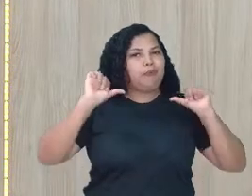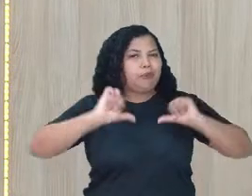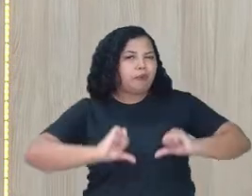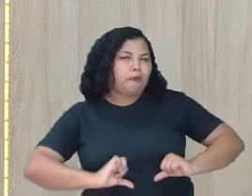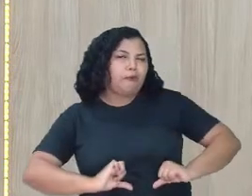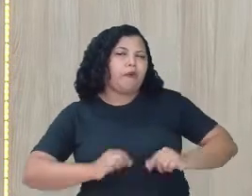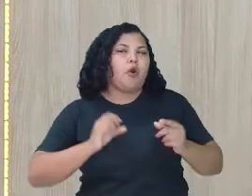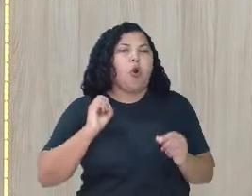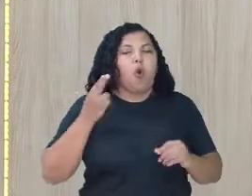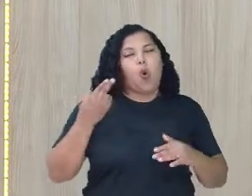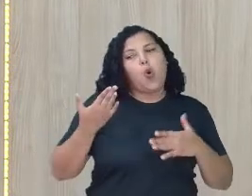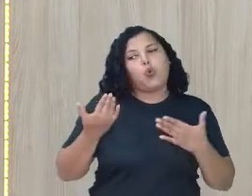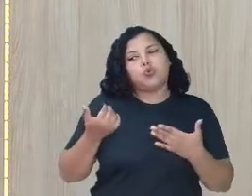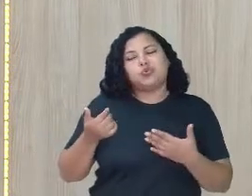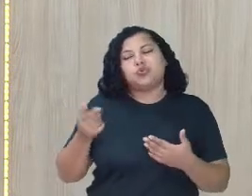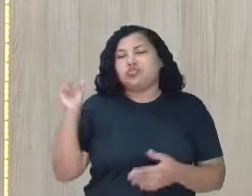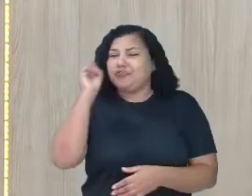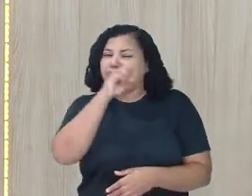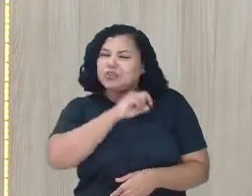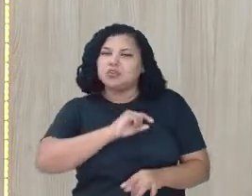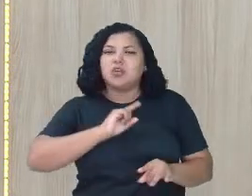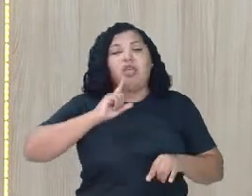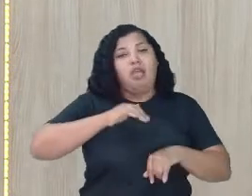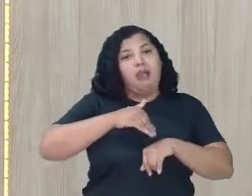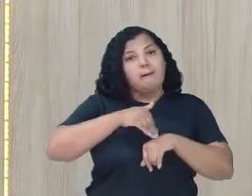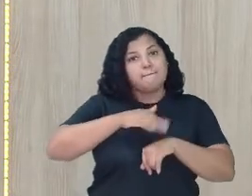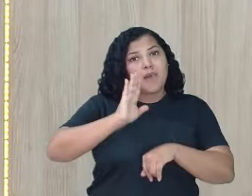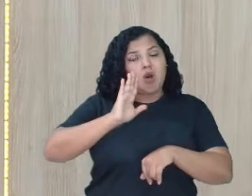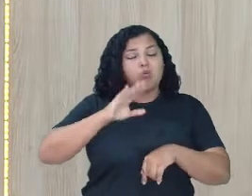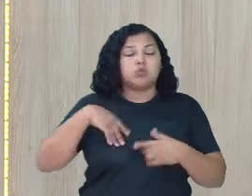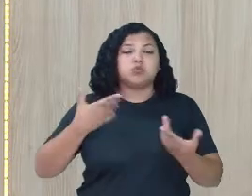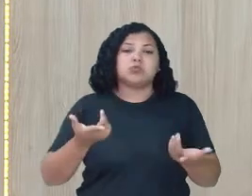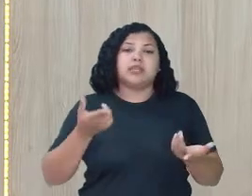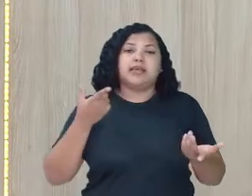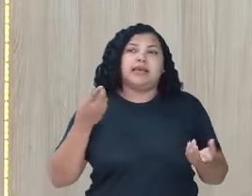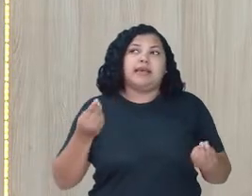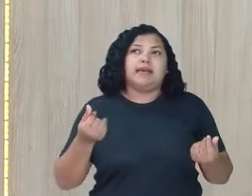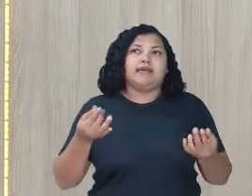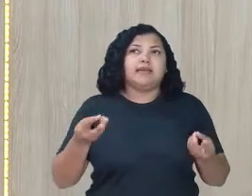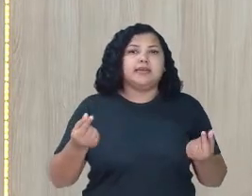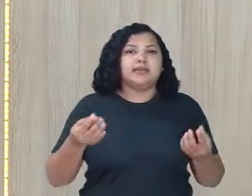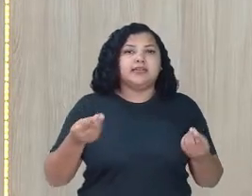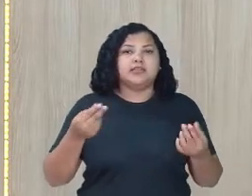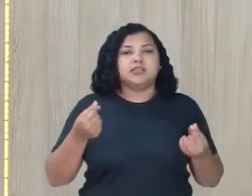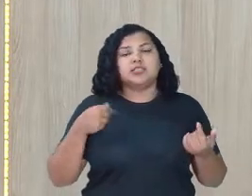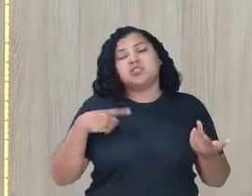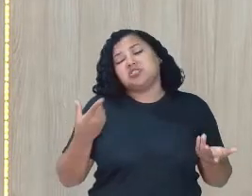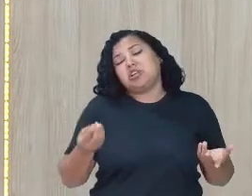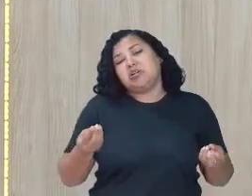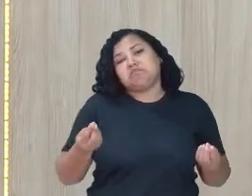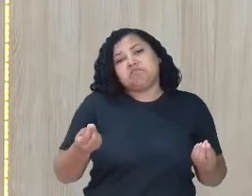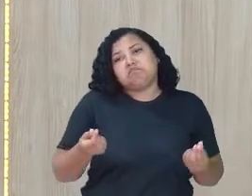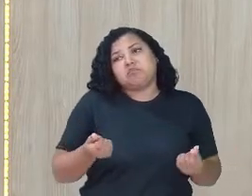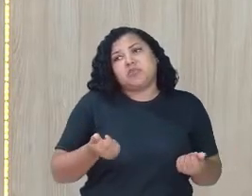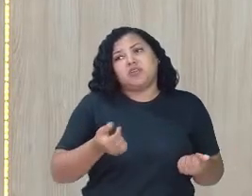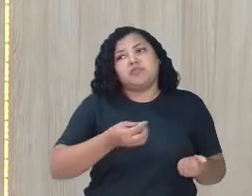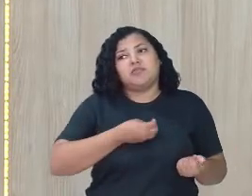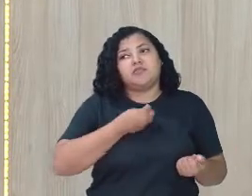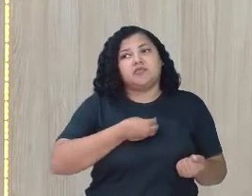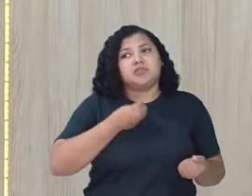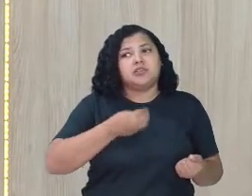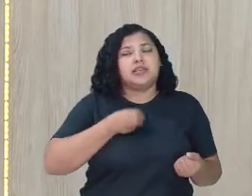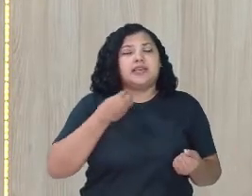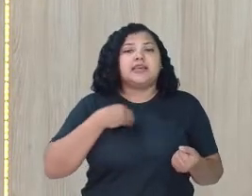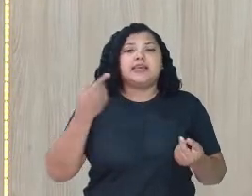inferiores ou nos subempregos são as pessoas, né, que estão em condições, que são pessoas que